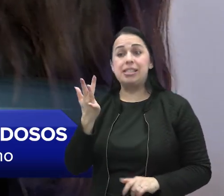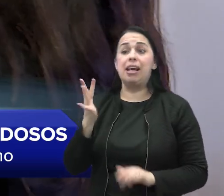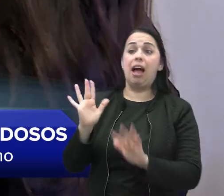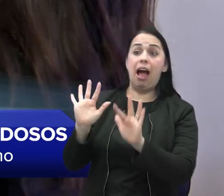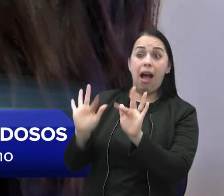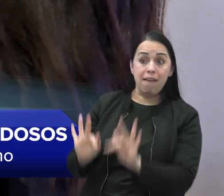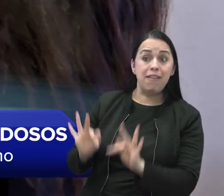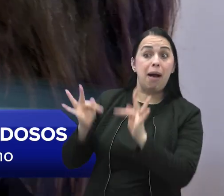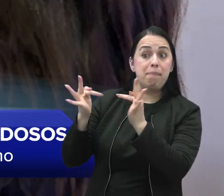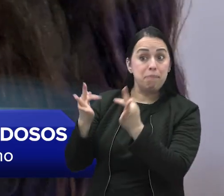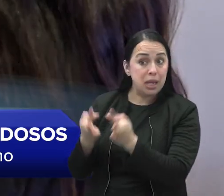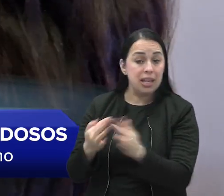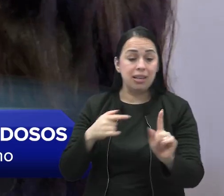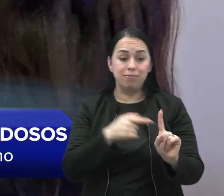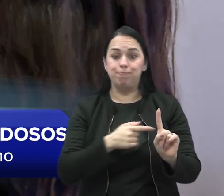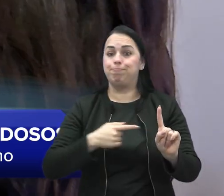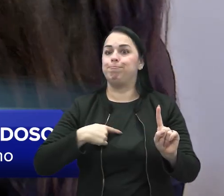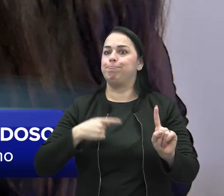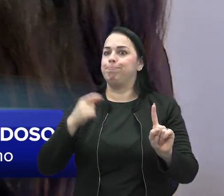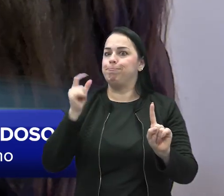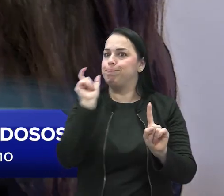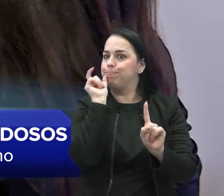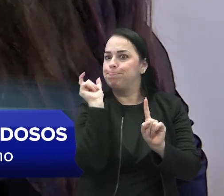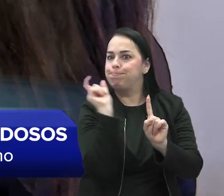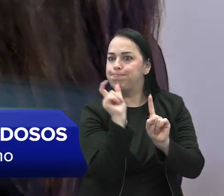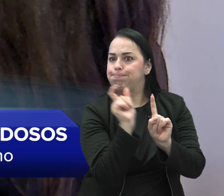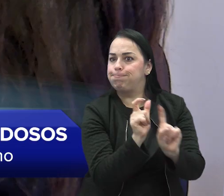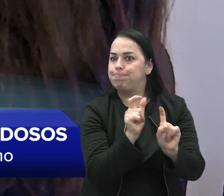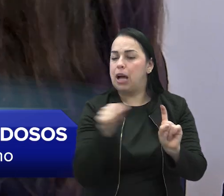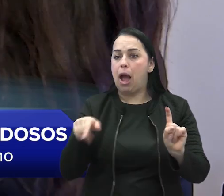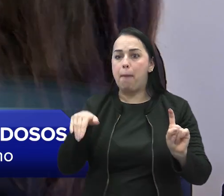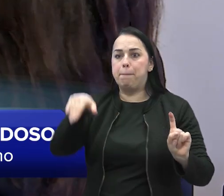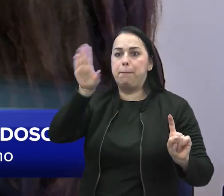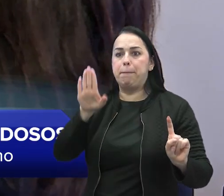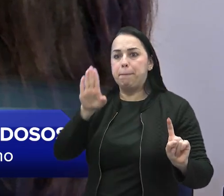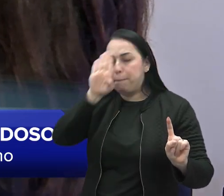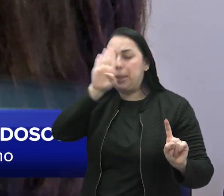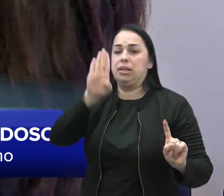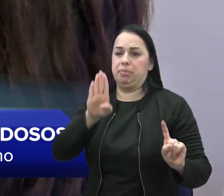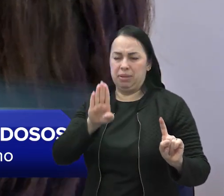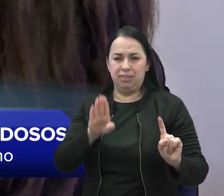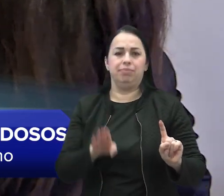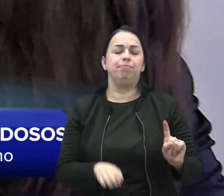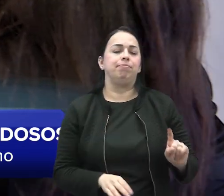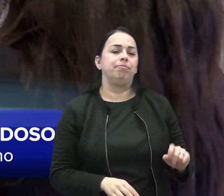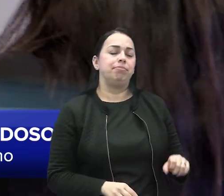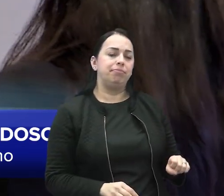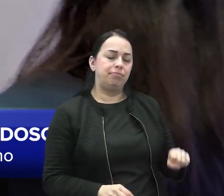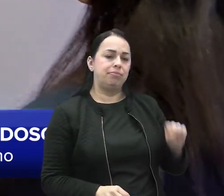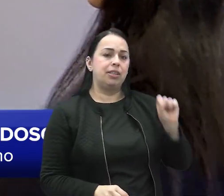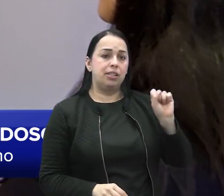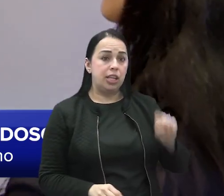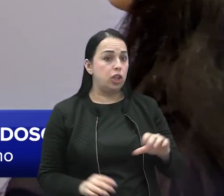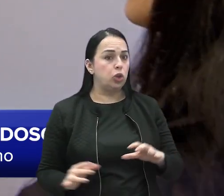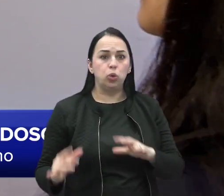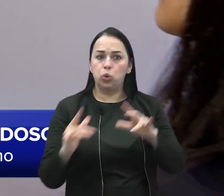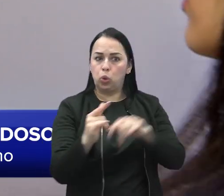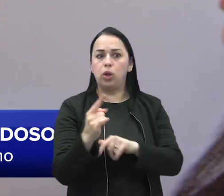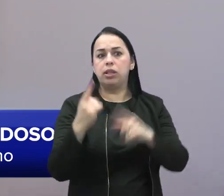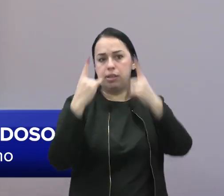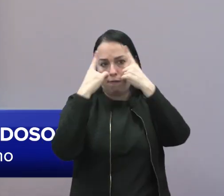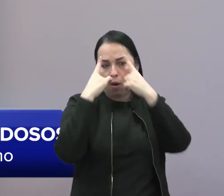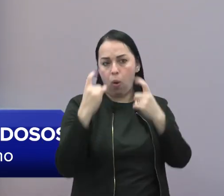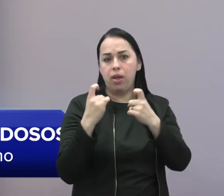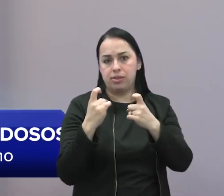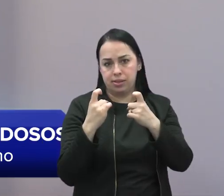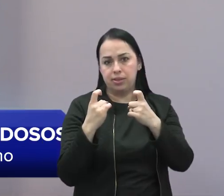próximas, muitas vezes até mesmo familiares, filhos, cuidadores, são os principais suspeitos. Sim, em todos os casos de violência contra a